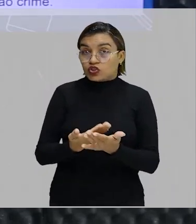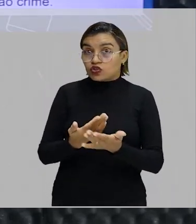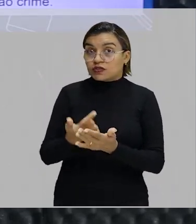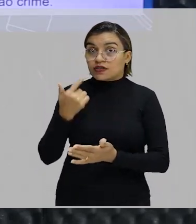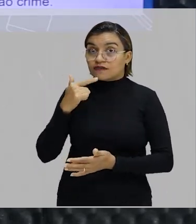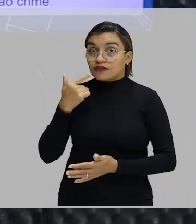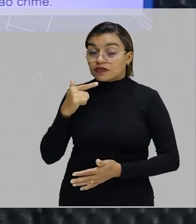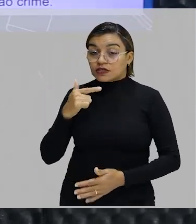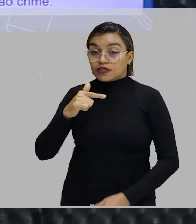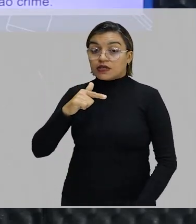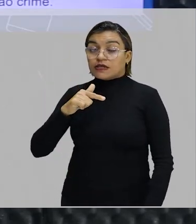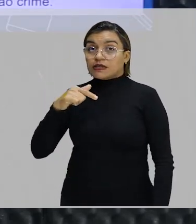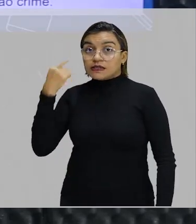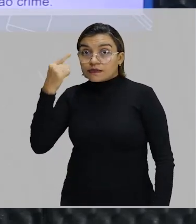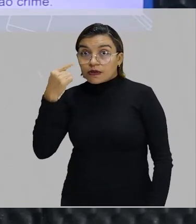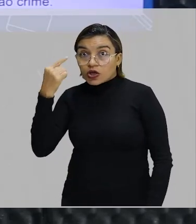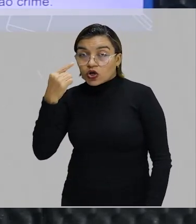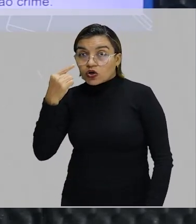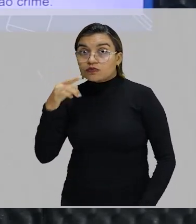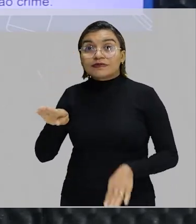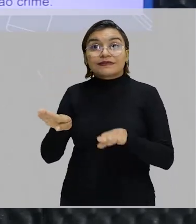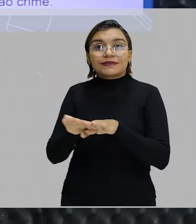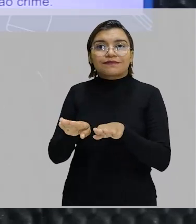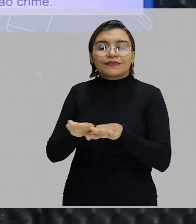espanhol, e o inglês.